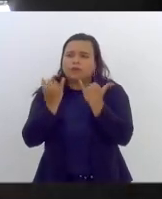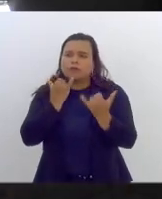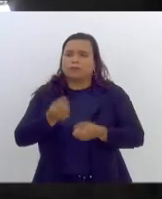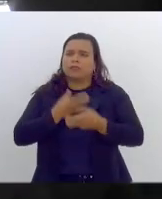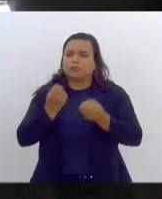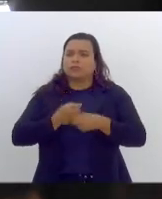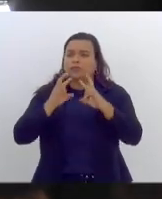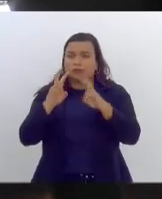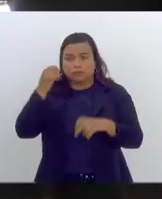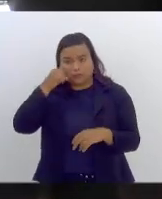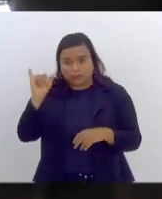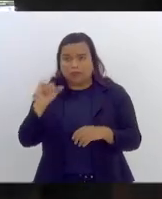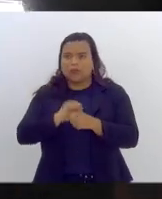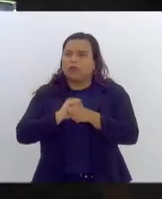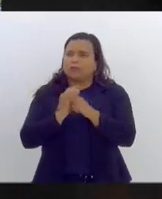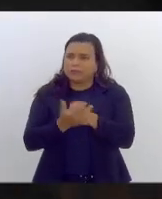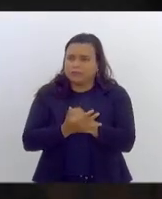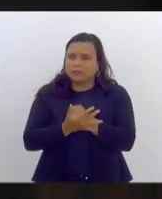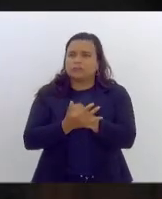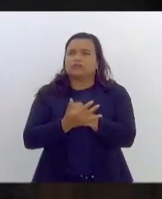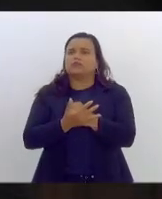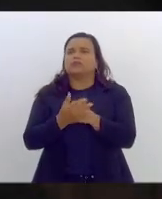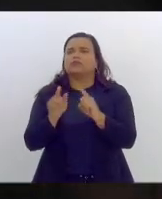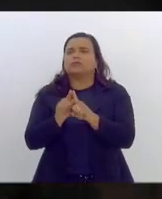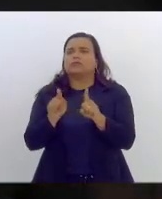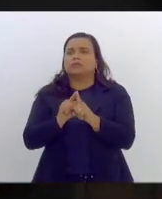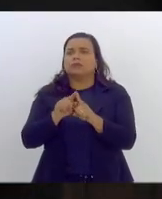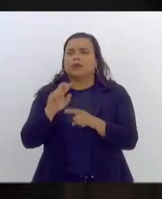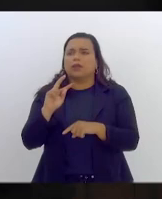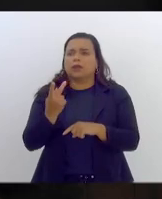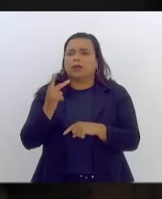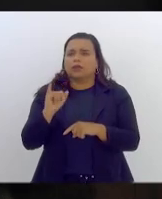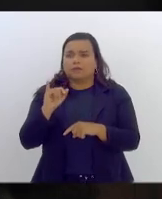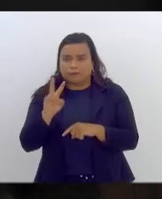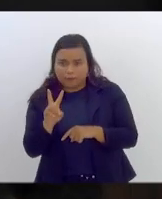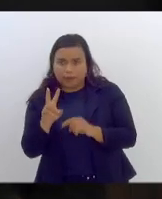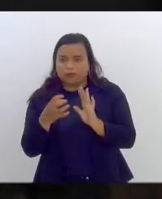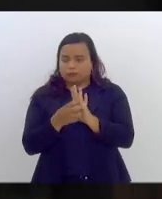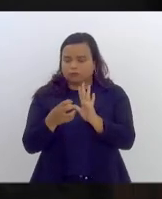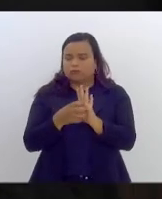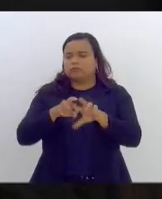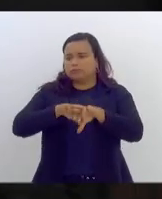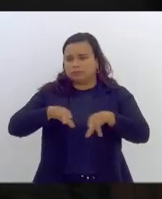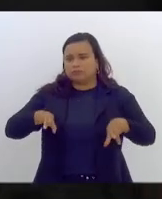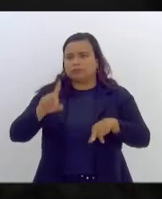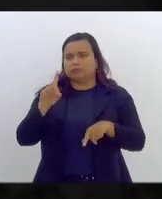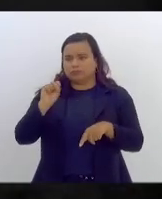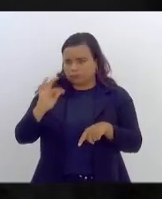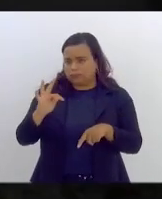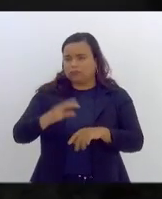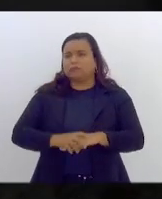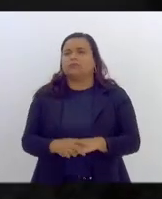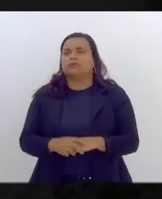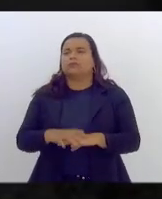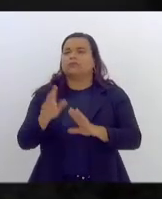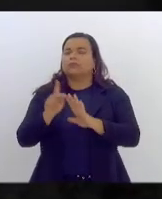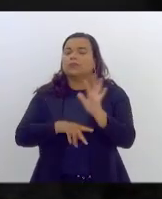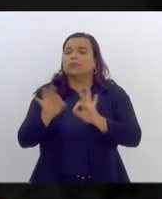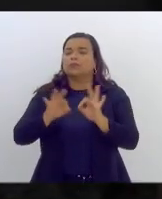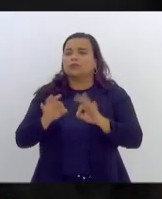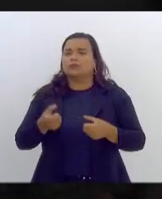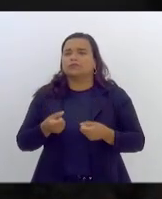sobre prevenção à COVID-19, ao HIV e outras ISTs. O projeto também promove educação